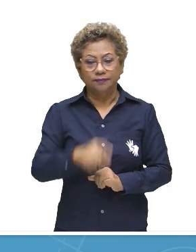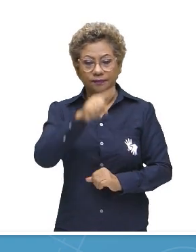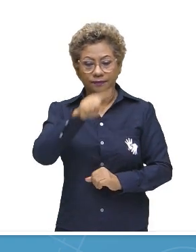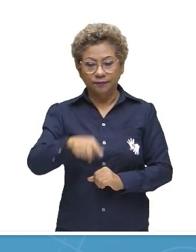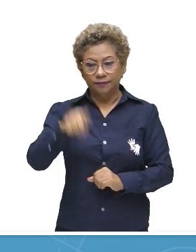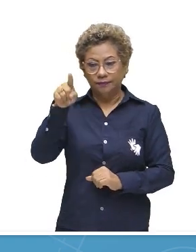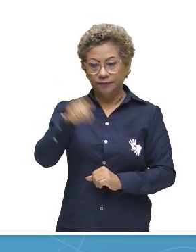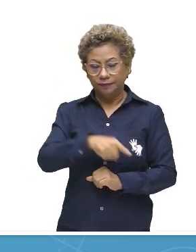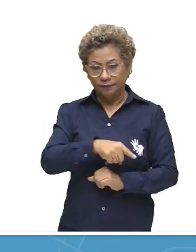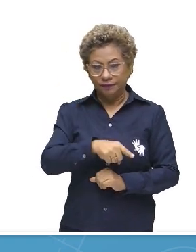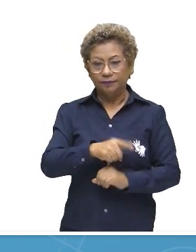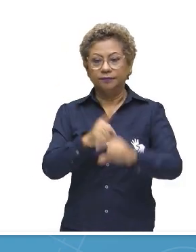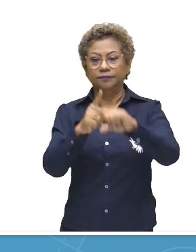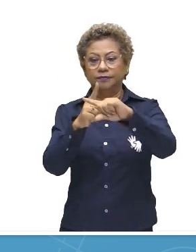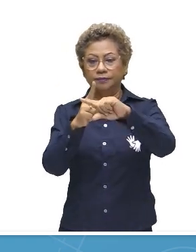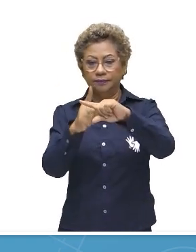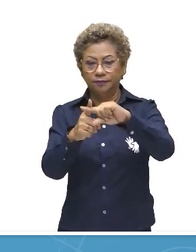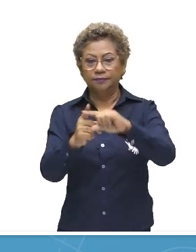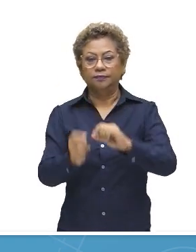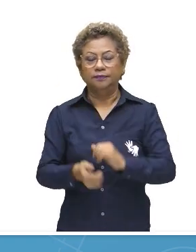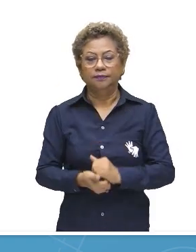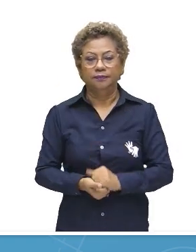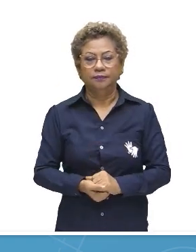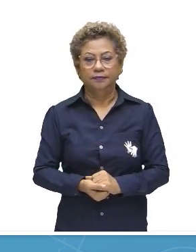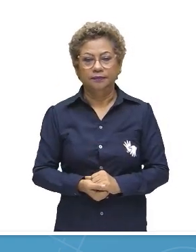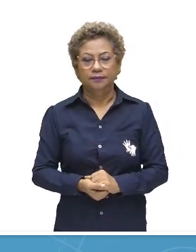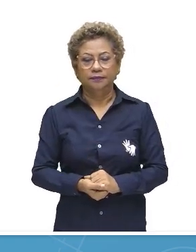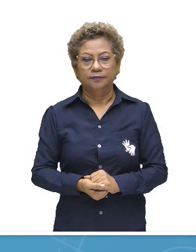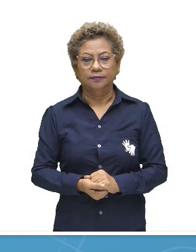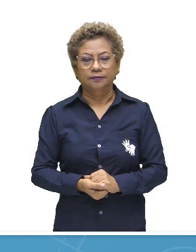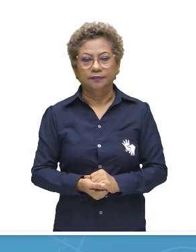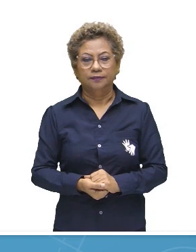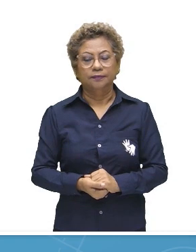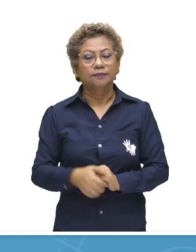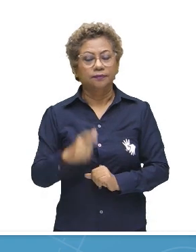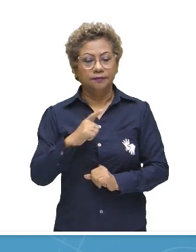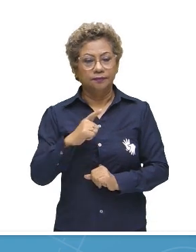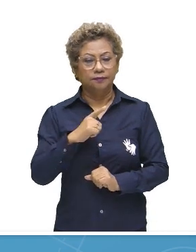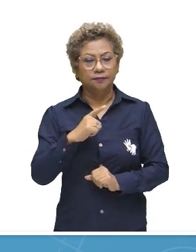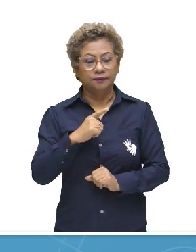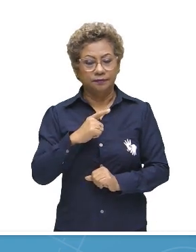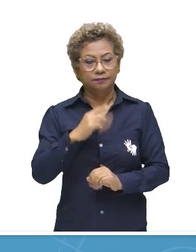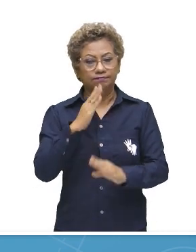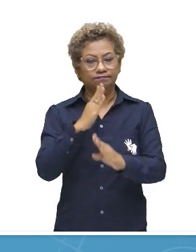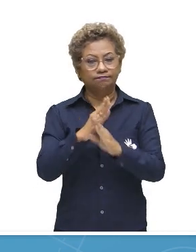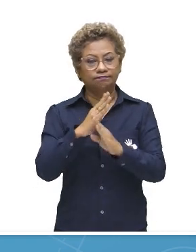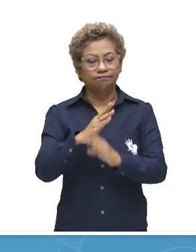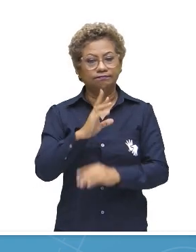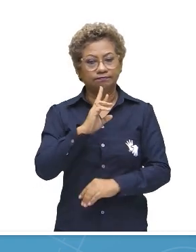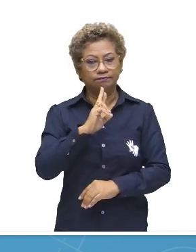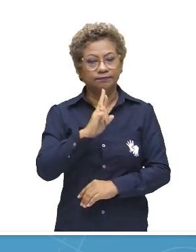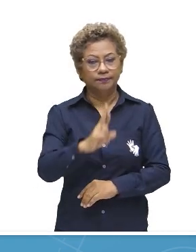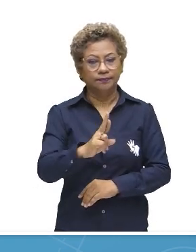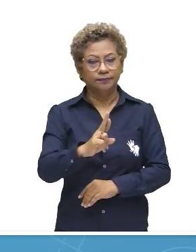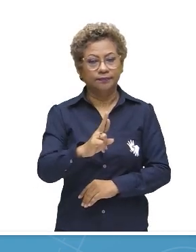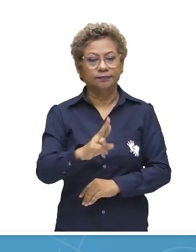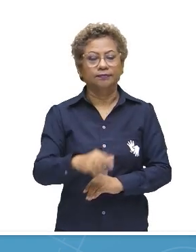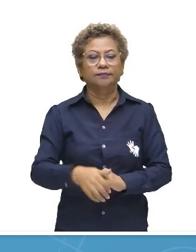essa multiplicação, tá? Multiplica. E aí você vai chegar no seguinte resultado,